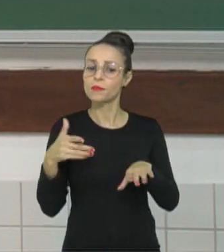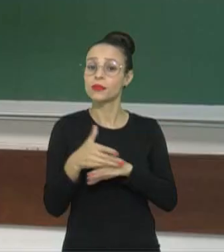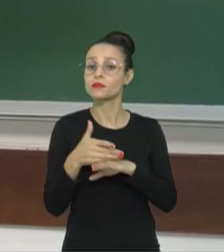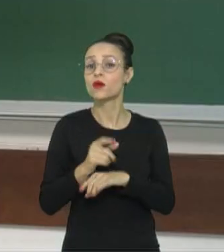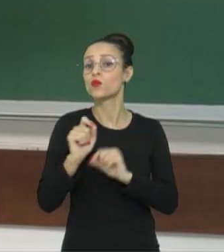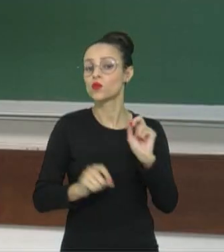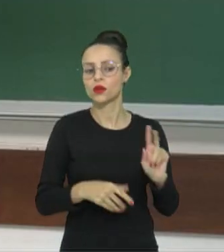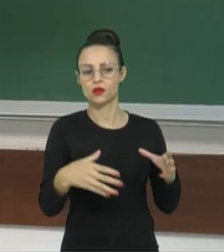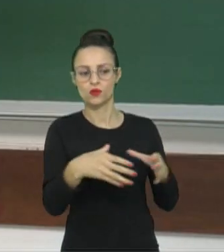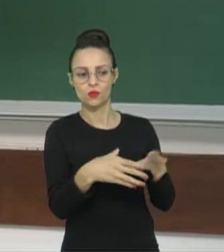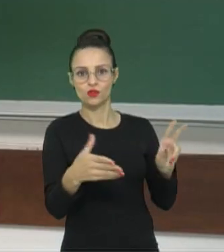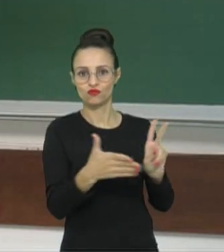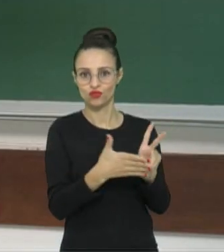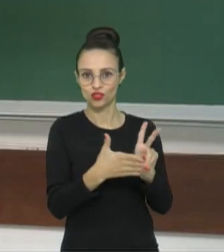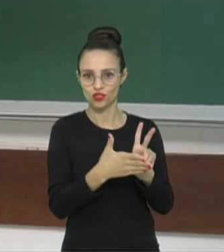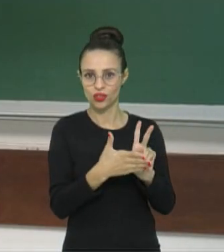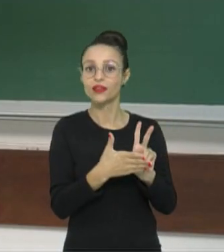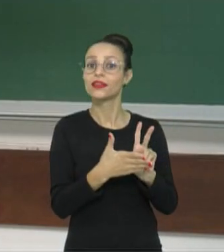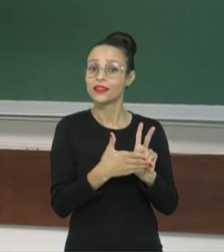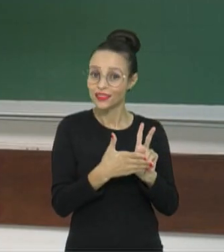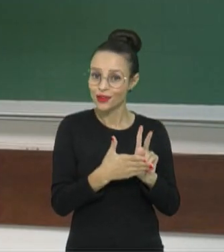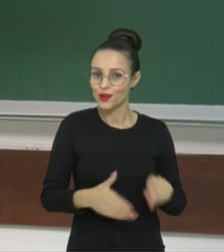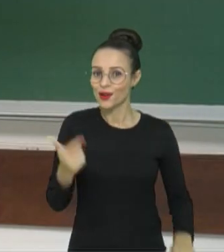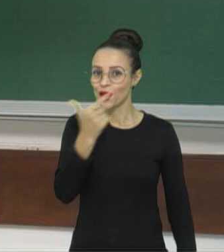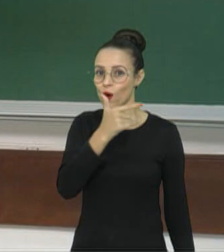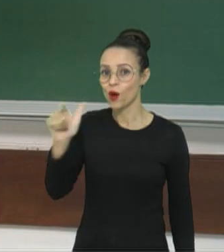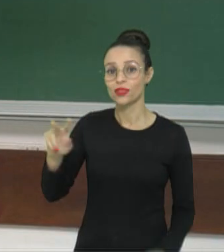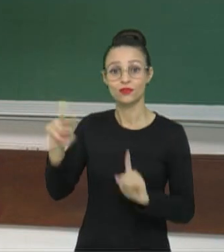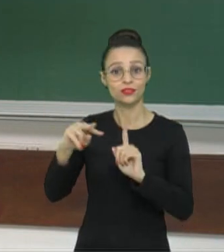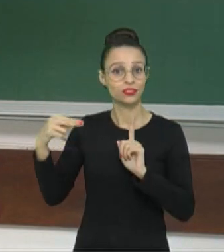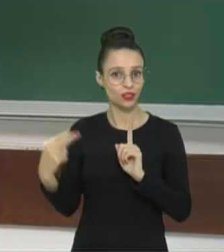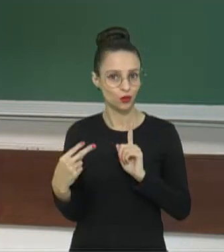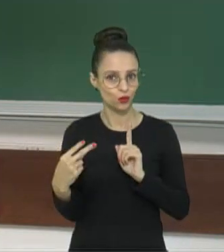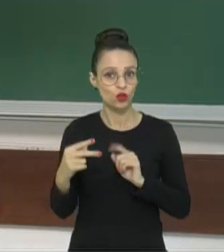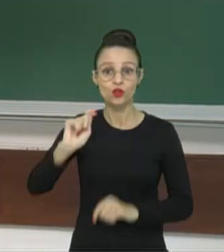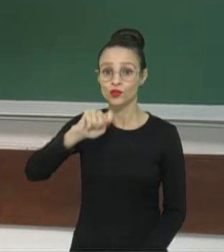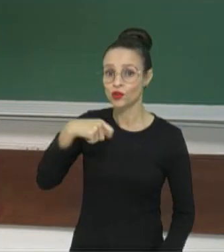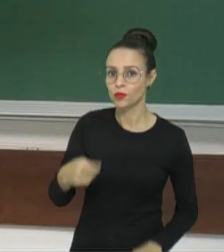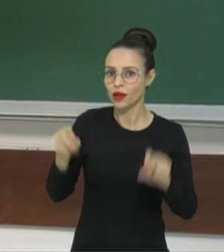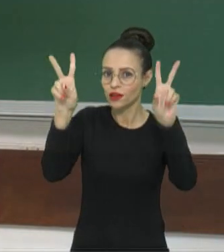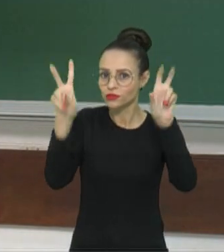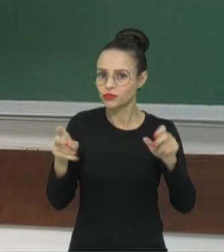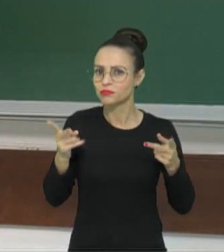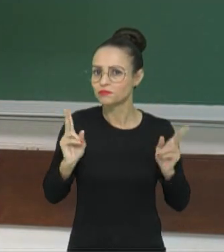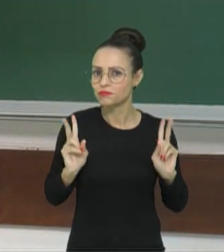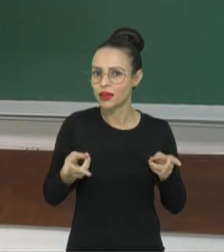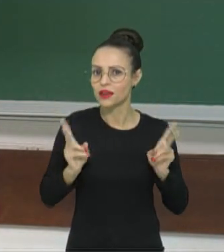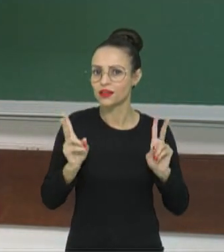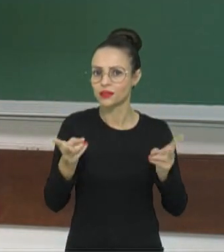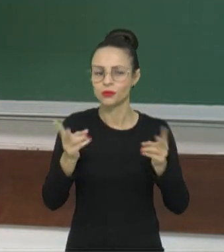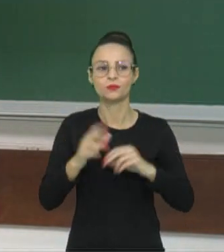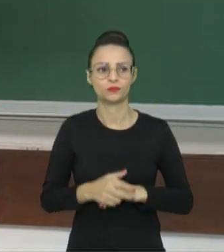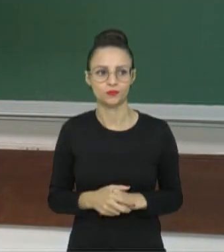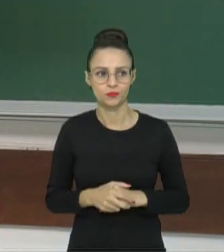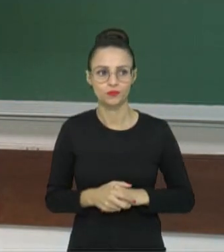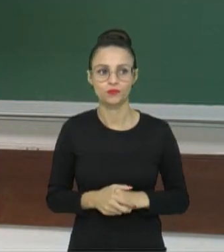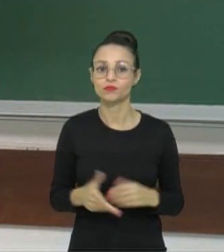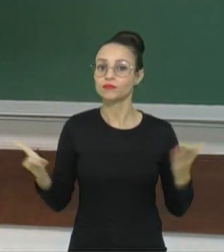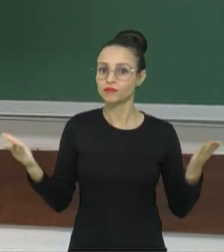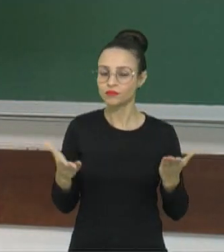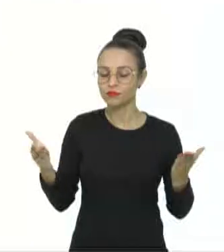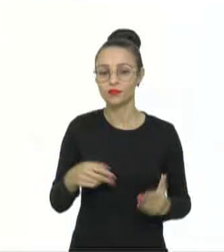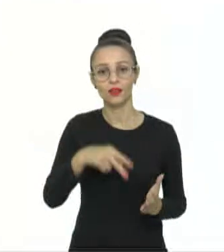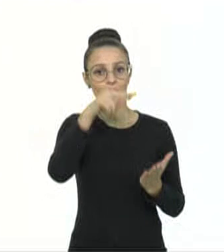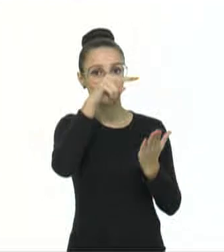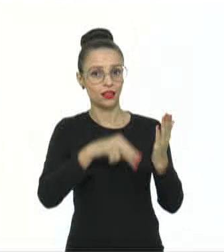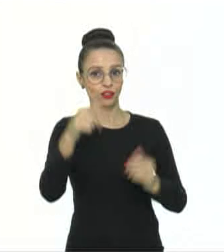dos indígenas. Então, eu tenho outras visões sobre o mesmo assunto. E agora, nós vamos